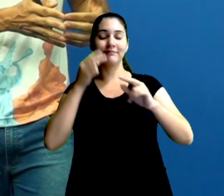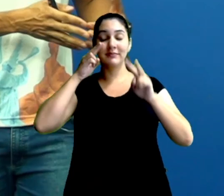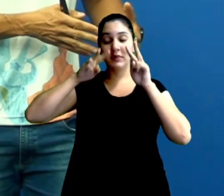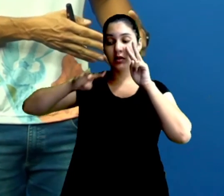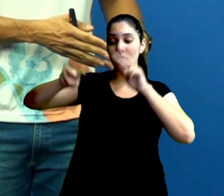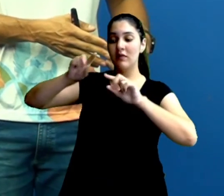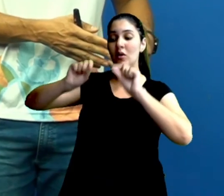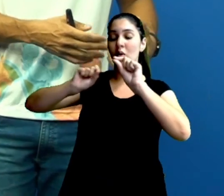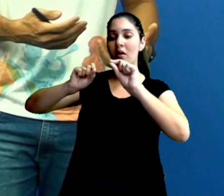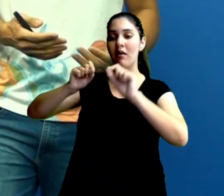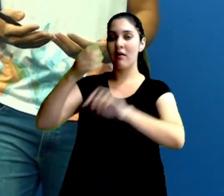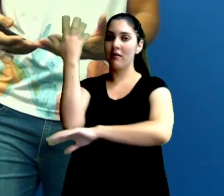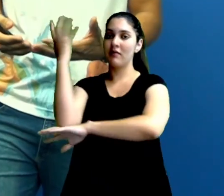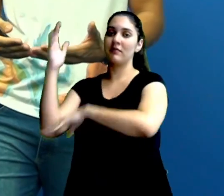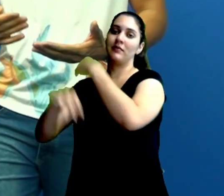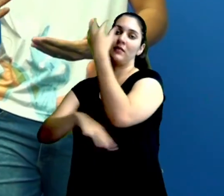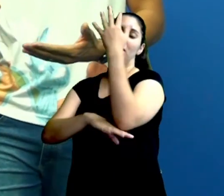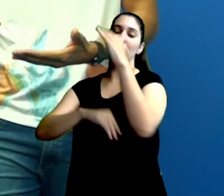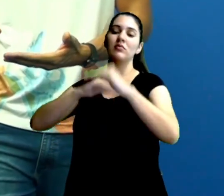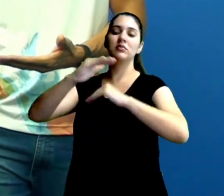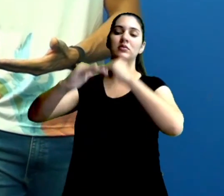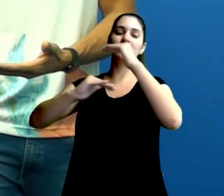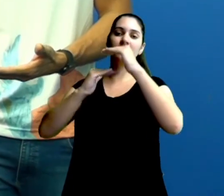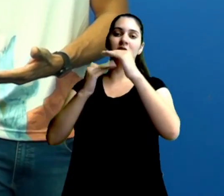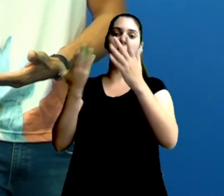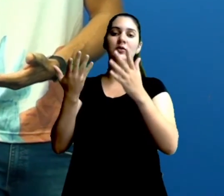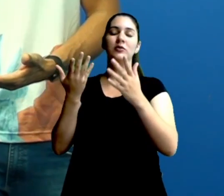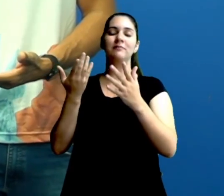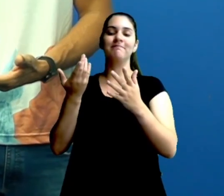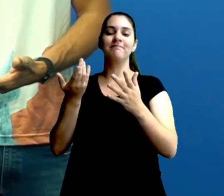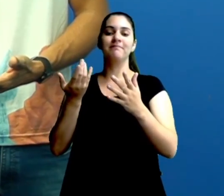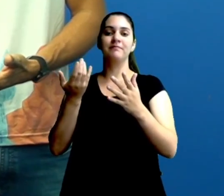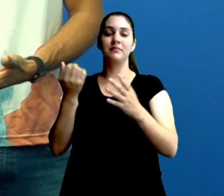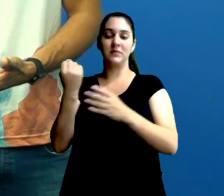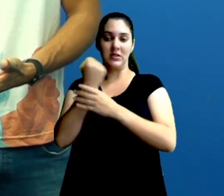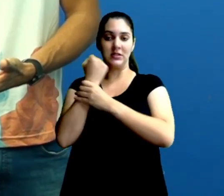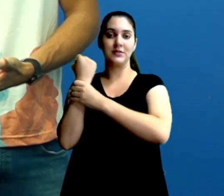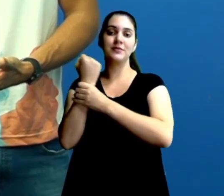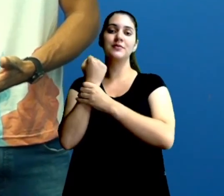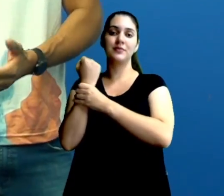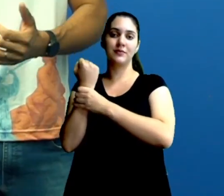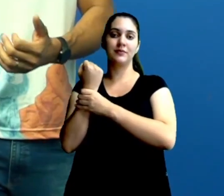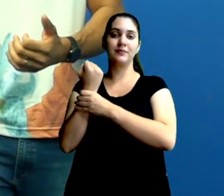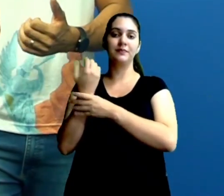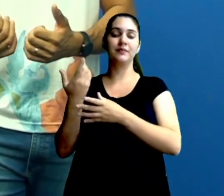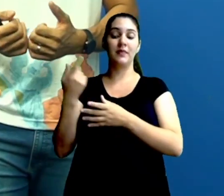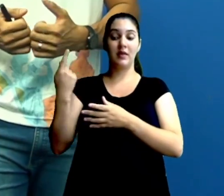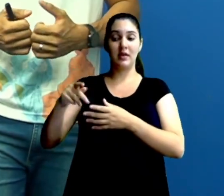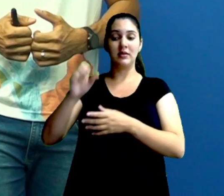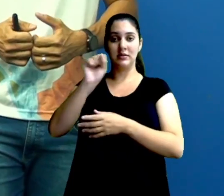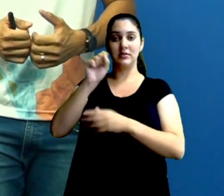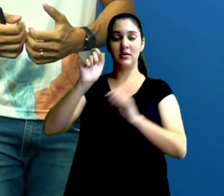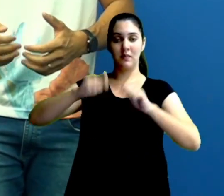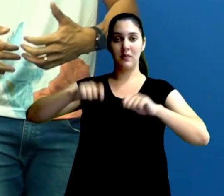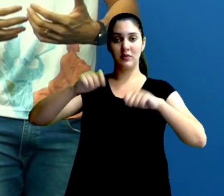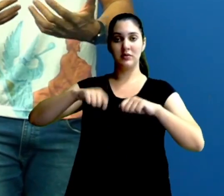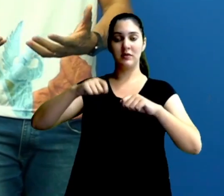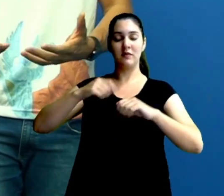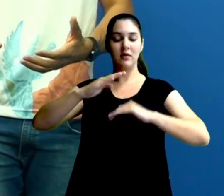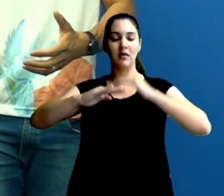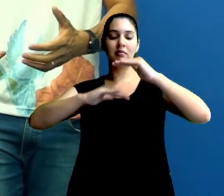olhe para a natureza, um desenvolvimento que não seja um desenvolvimento sustentável, né? É sim possível que a